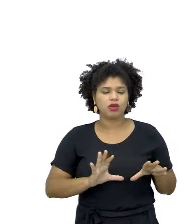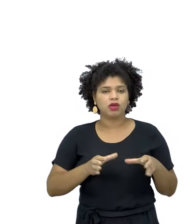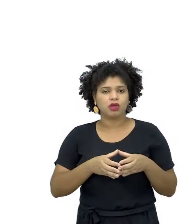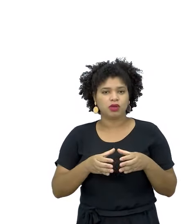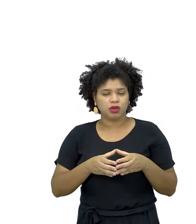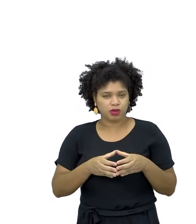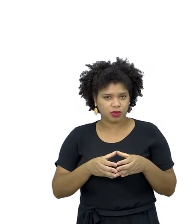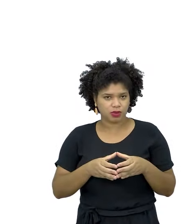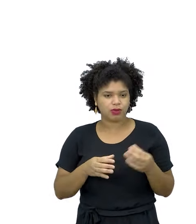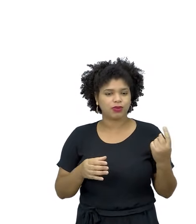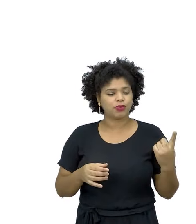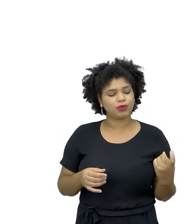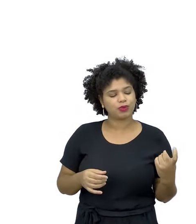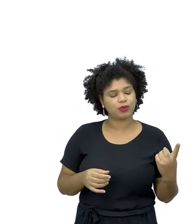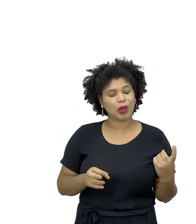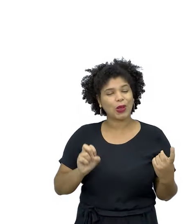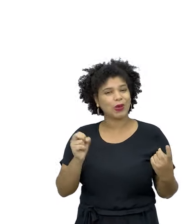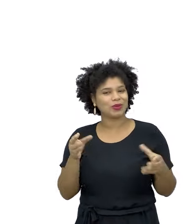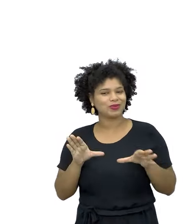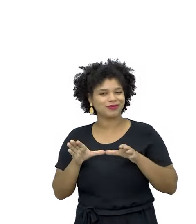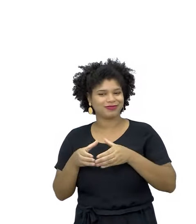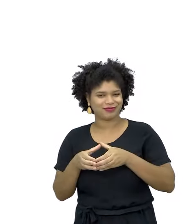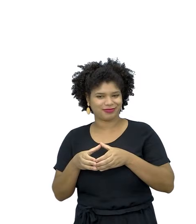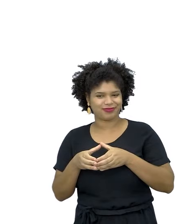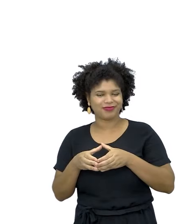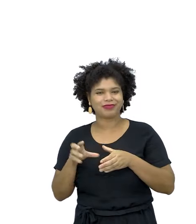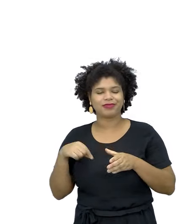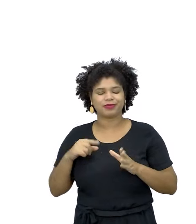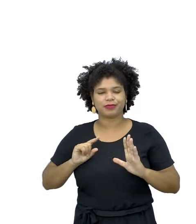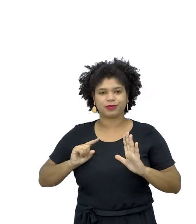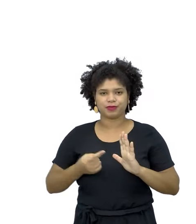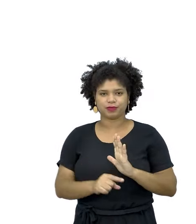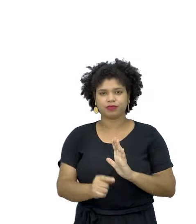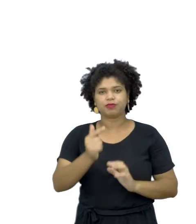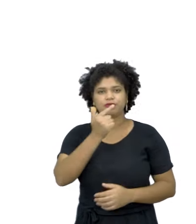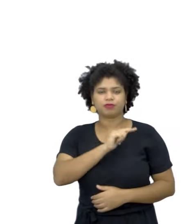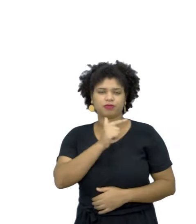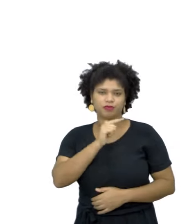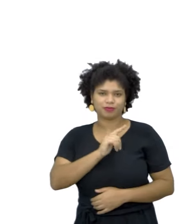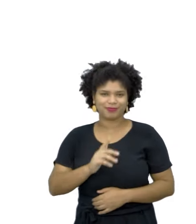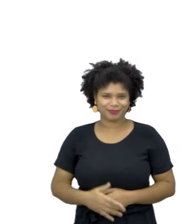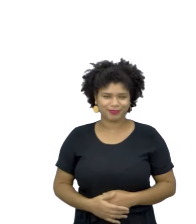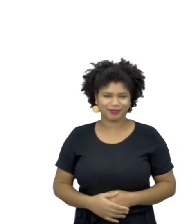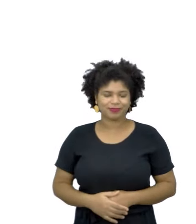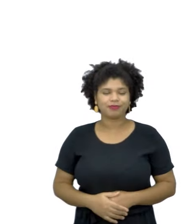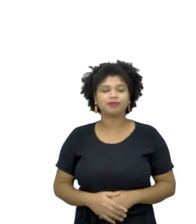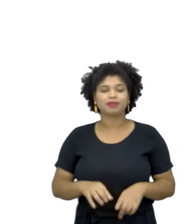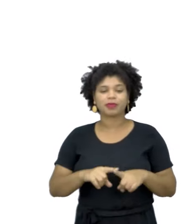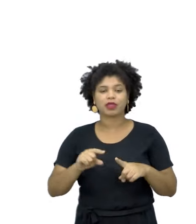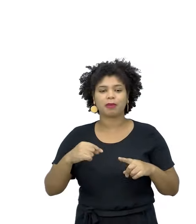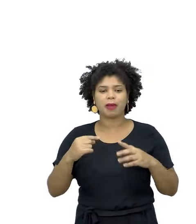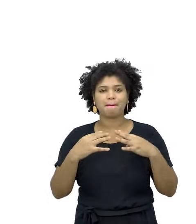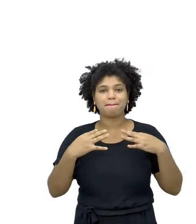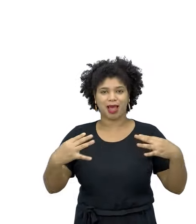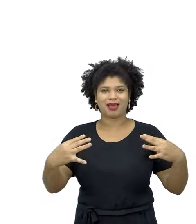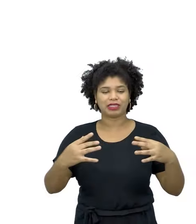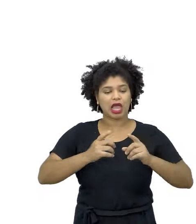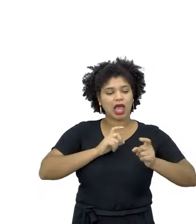e os saberes que dá para a gente trabalhar e aprofundar naquilo lá. Feito isso, nós fazemos uma plenária para a gente